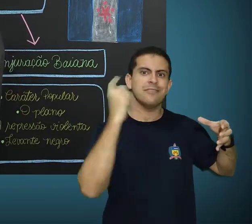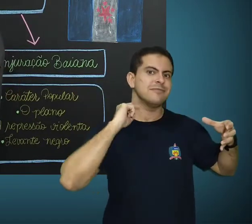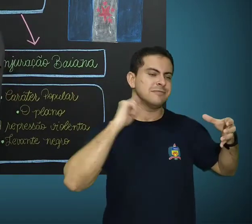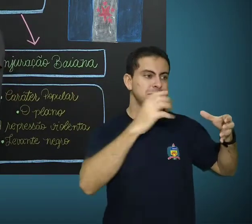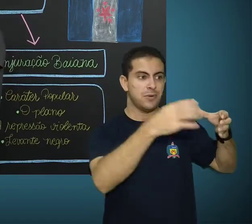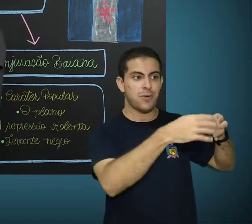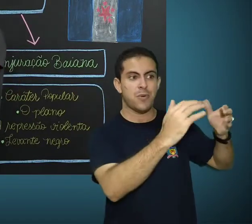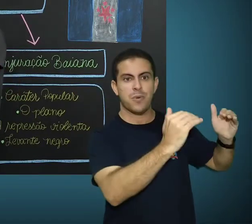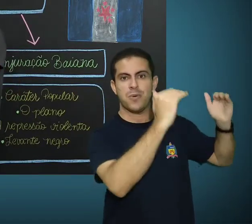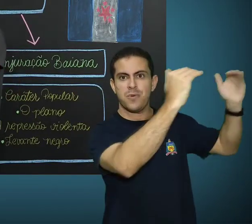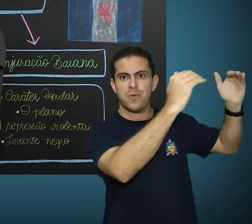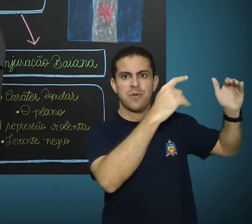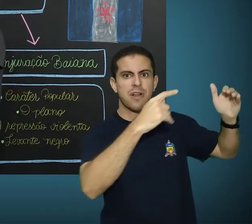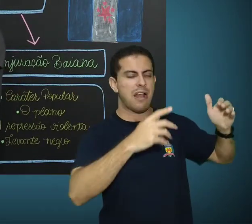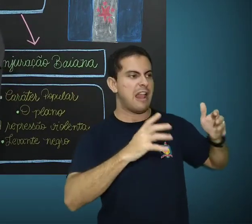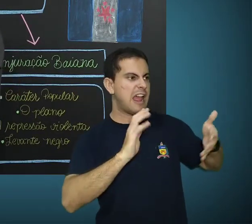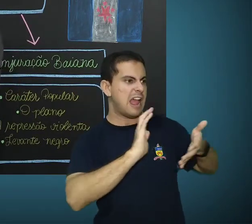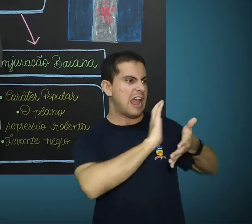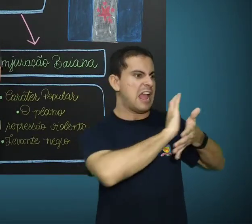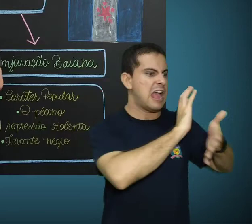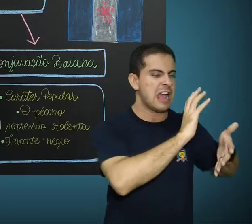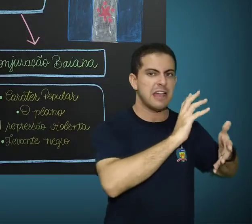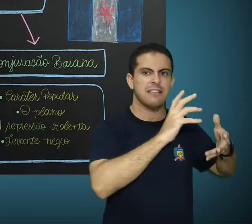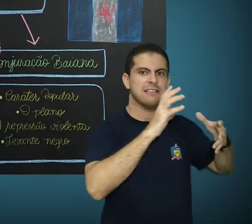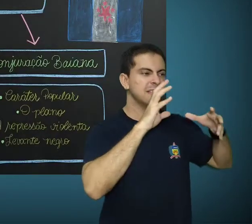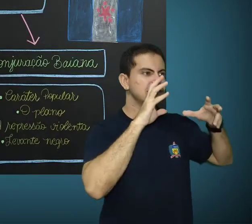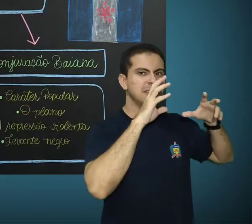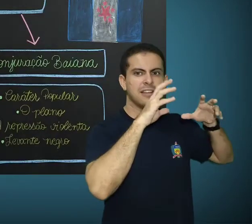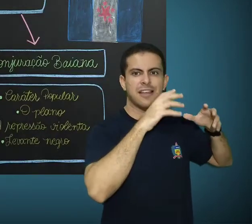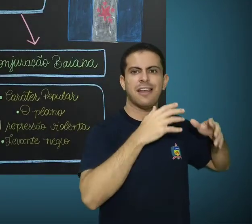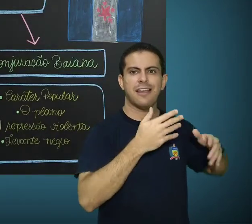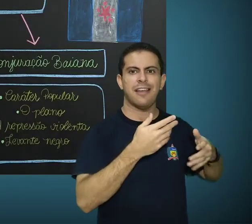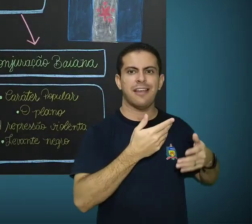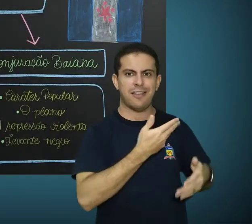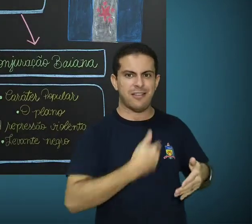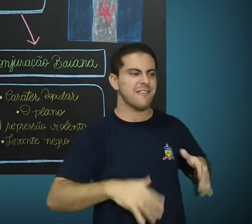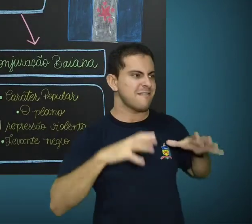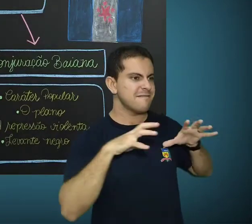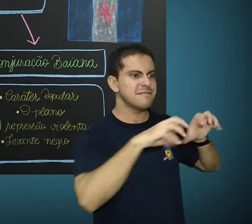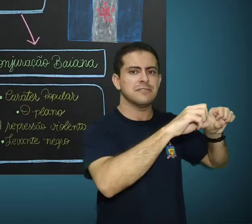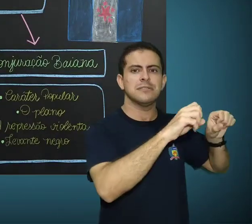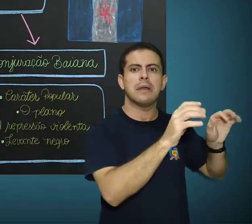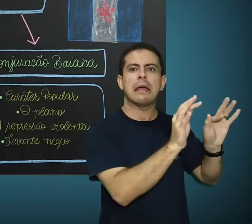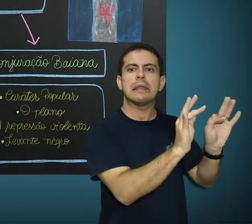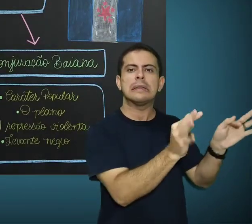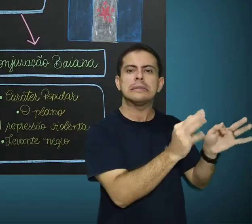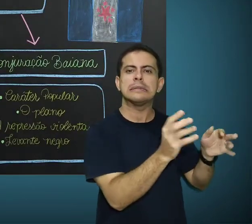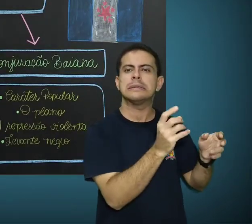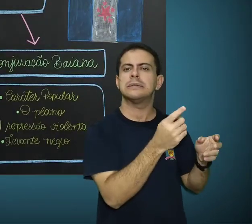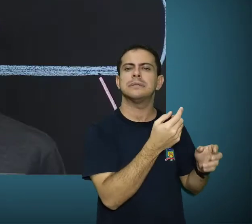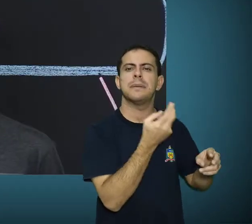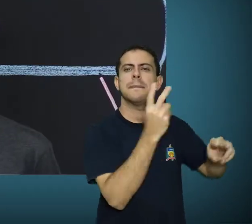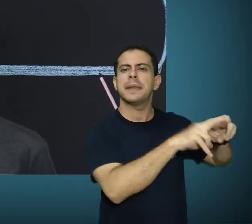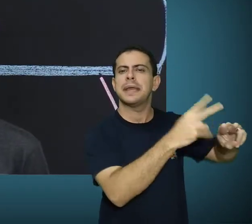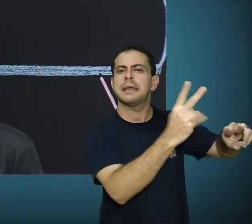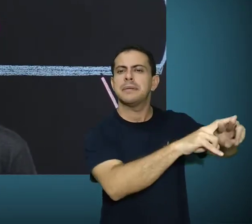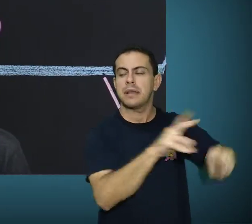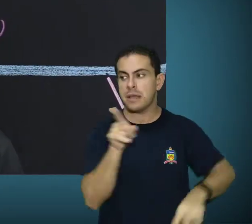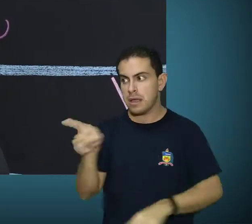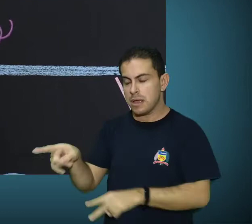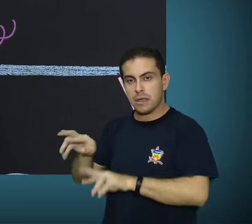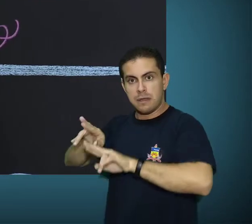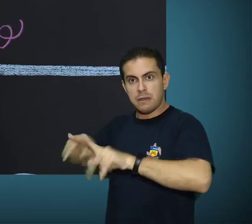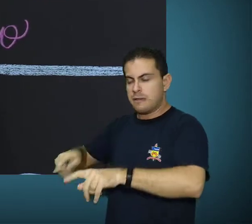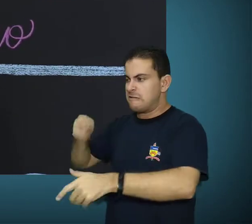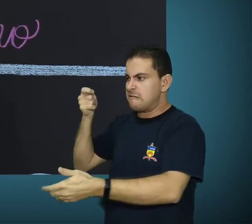quando a revolta foi da elite e foi outra quando a revolta teve um caráter popular. Agora vejam, a